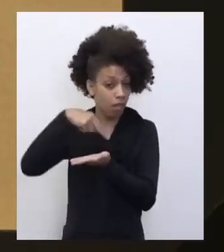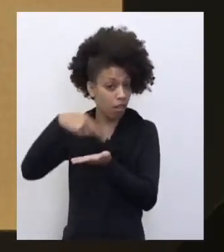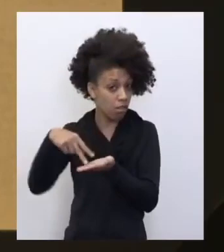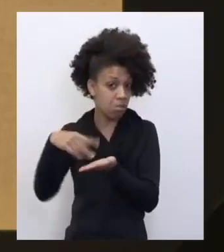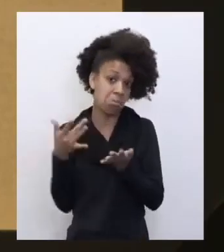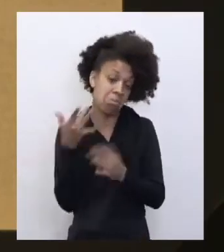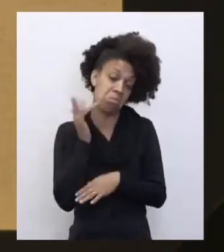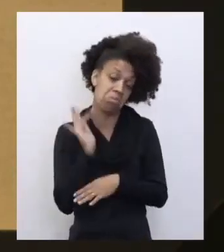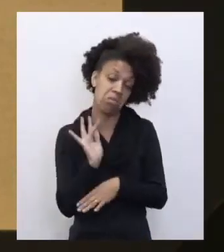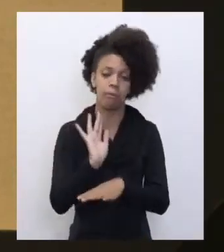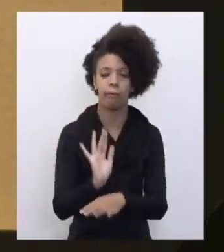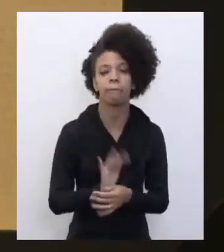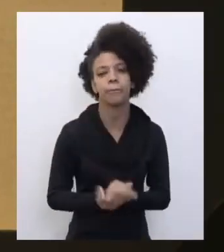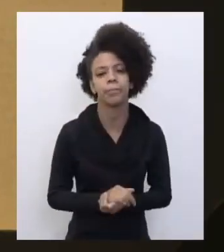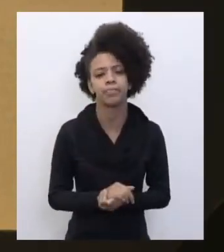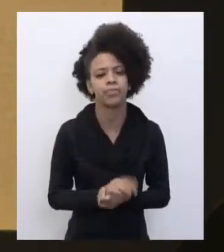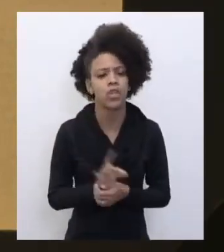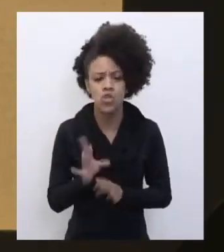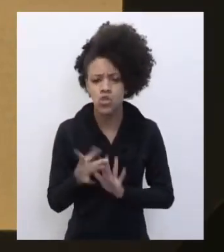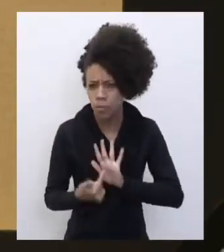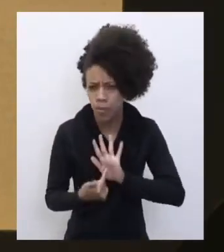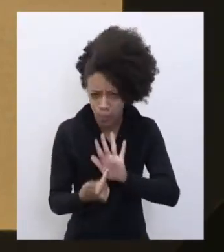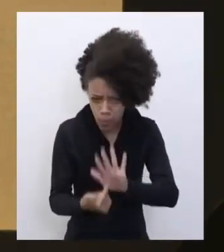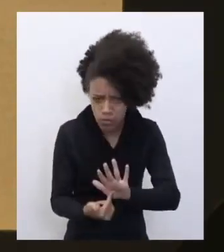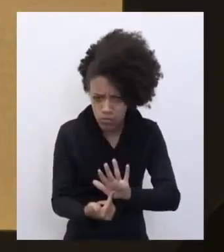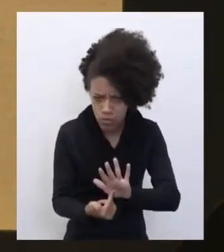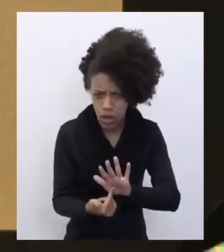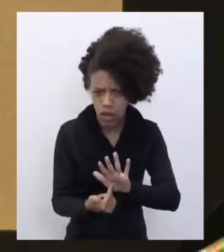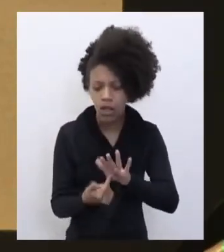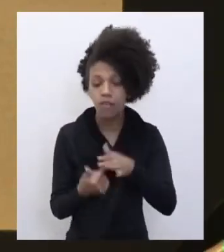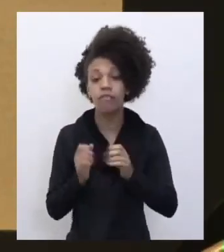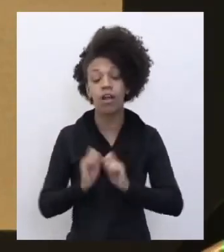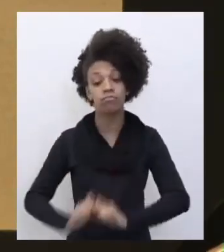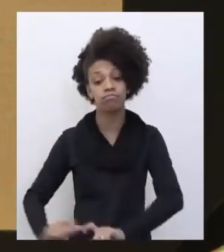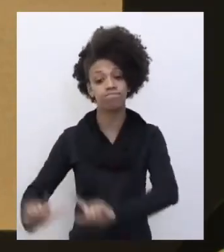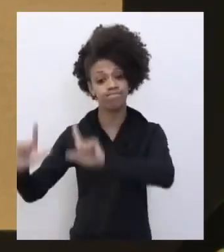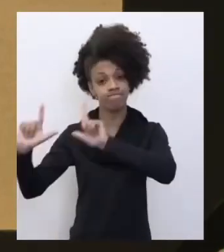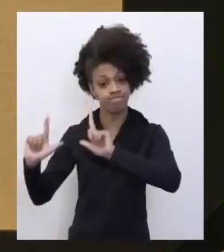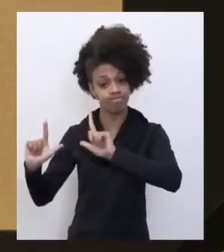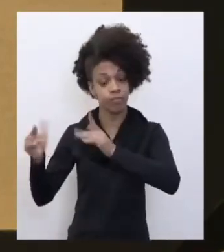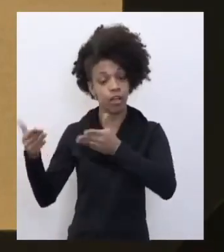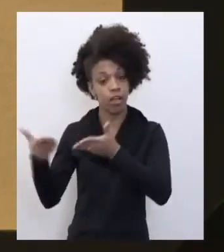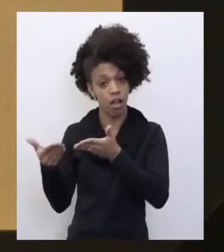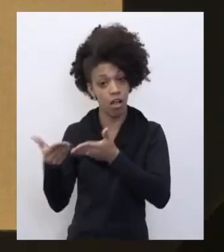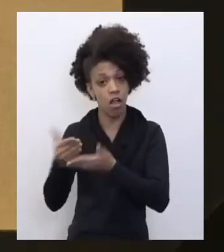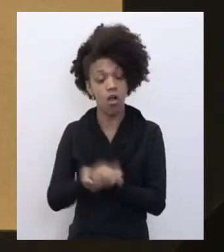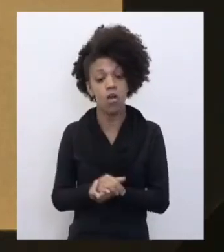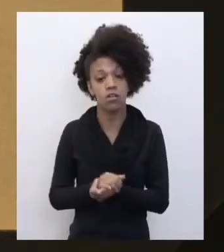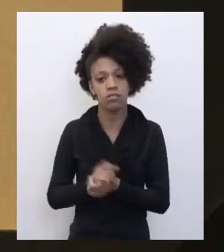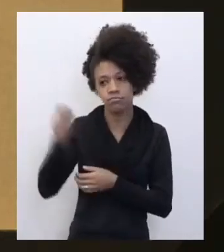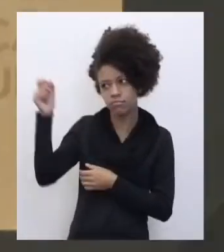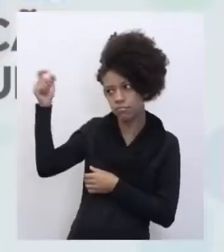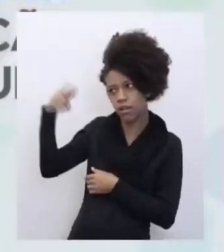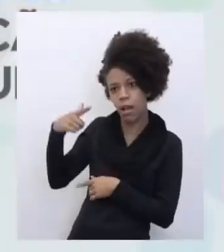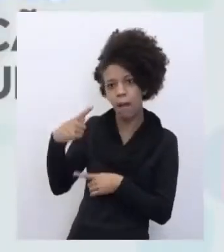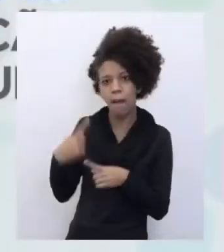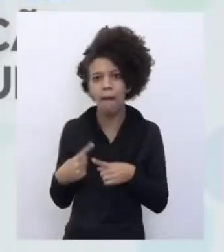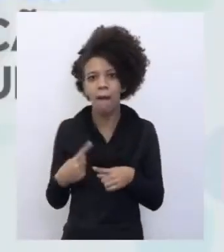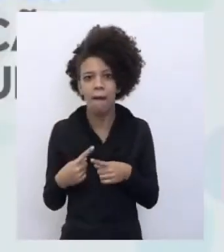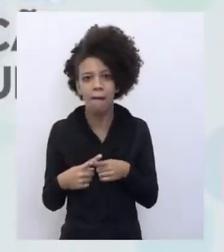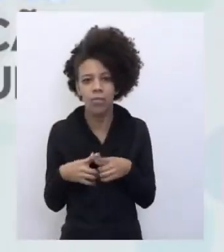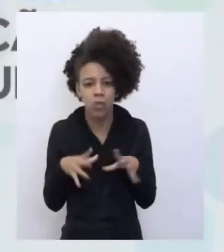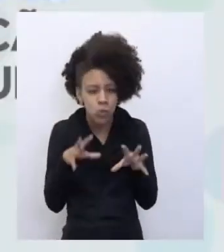tá, turma? Bom, eu só trouxe para demonstrar mesmo. Vai aparecer uma tela agora, turma, para a gente poder acender a luz, porque o estúdio está todo